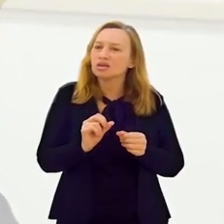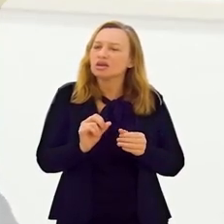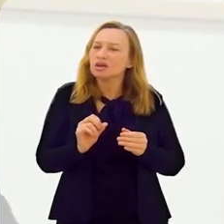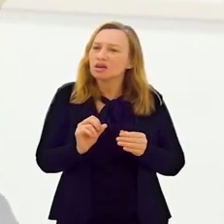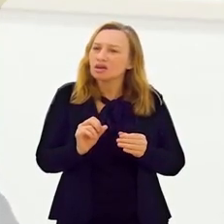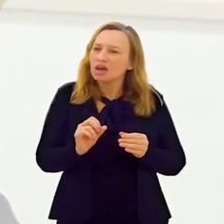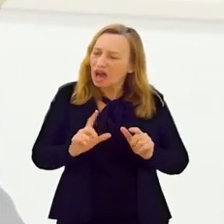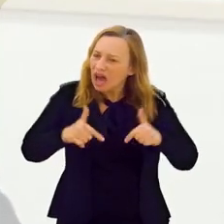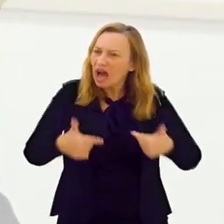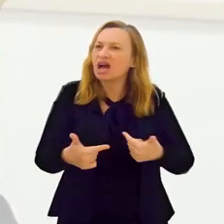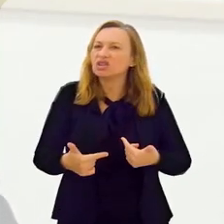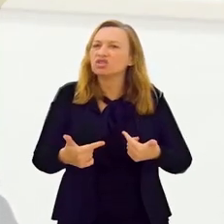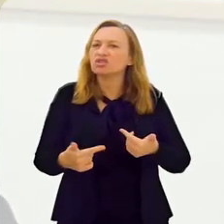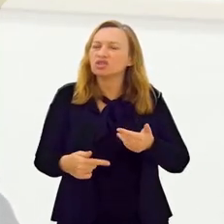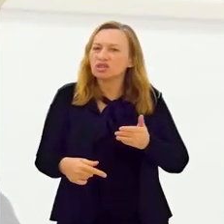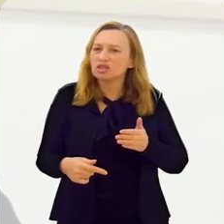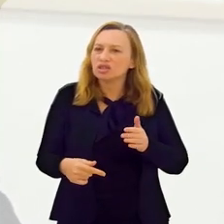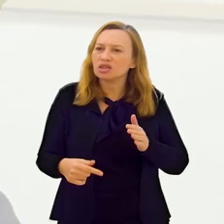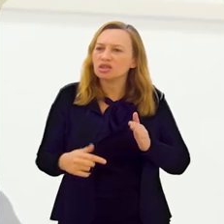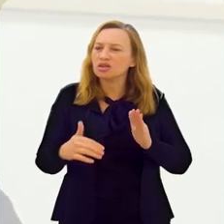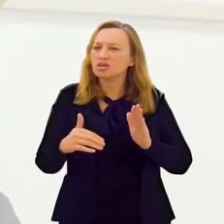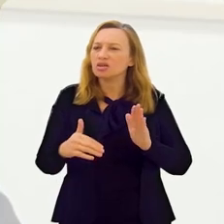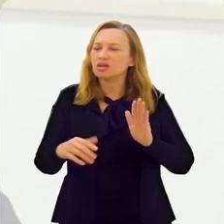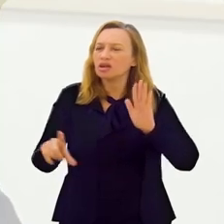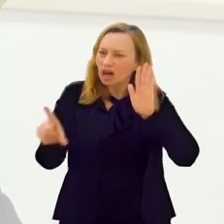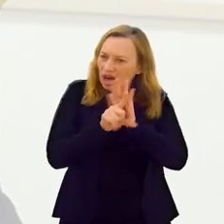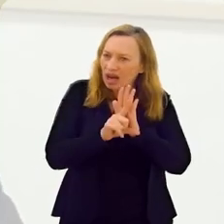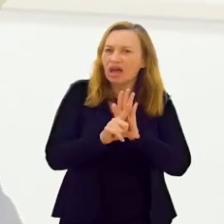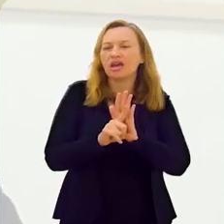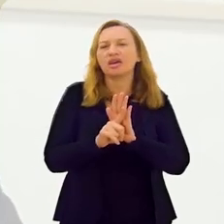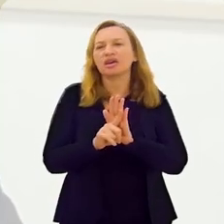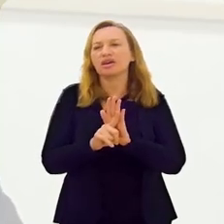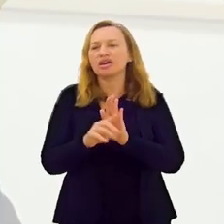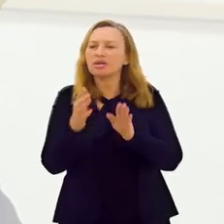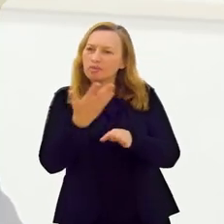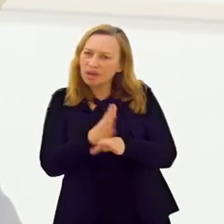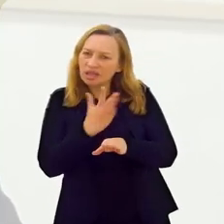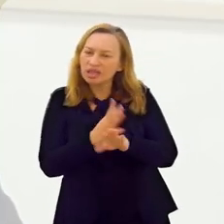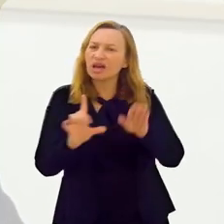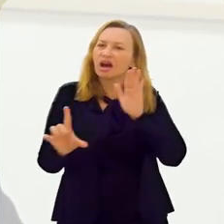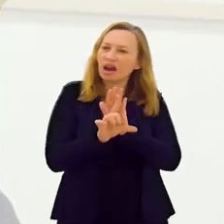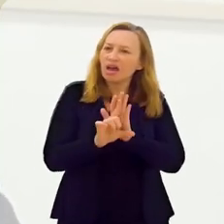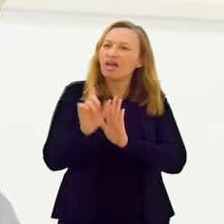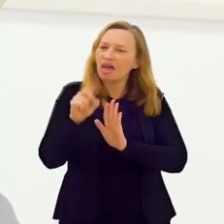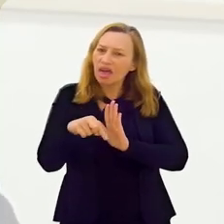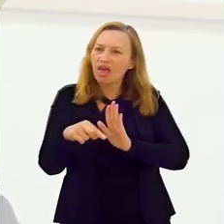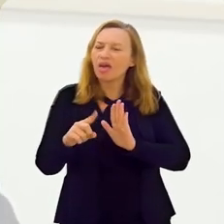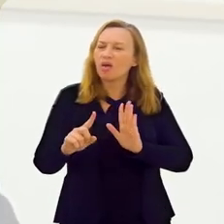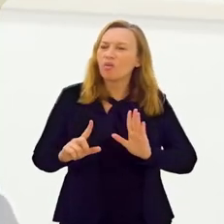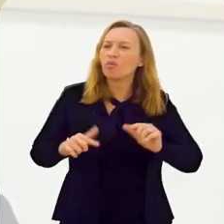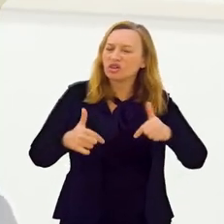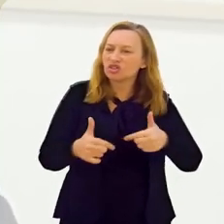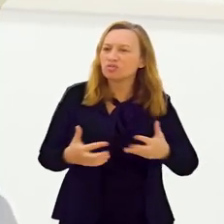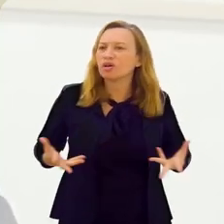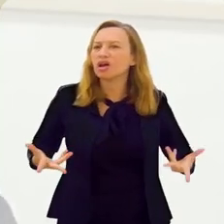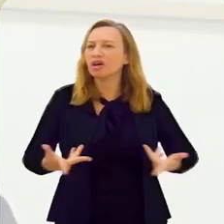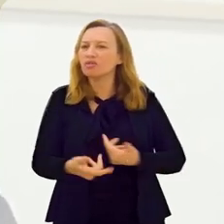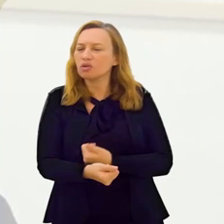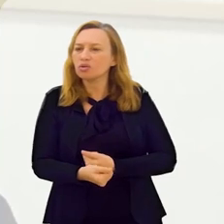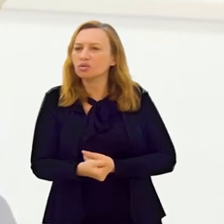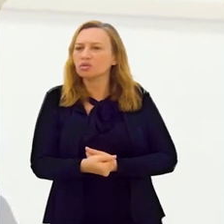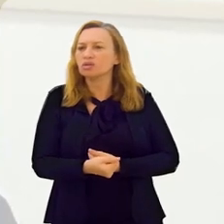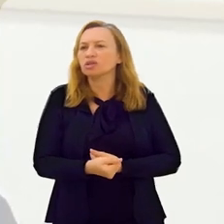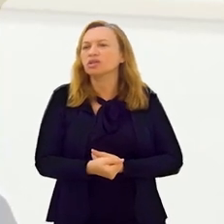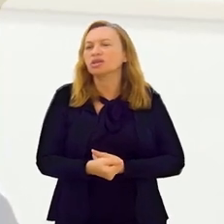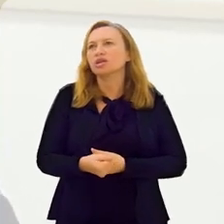realizadas. Antecipem-se a isso. Coloquem a lei em vigor. Pratiquem a lei. Então, essa é uma